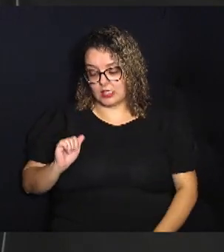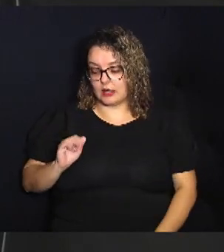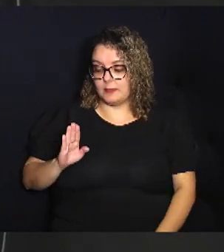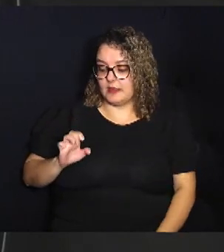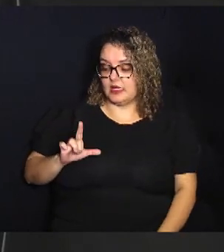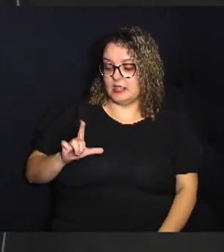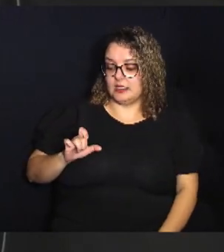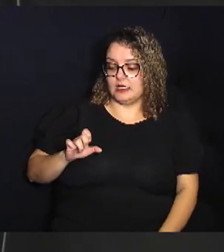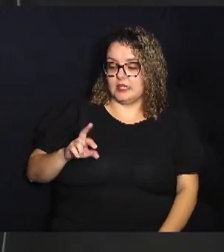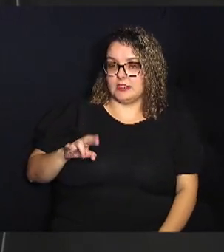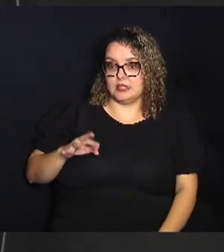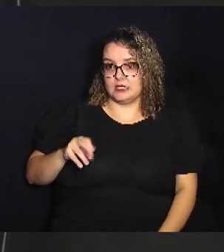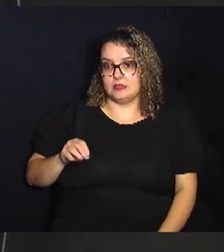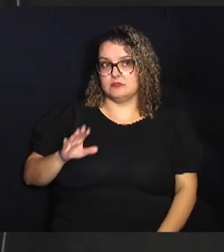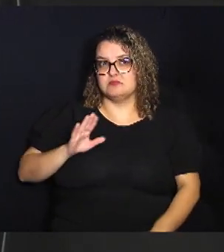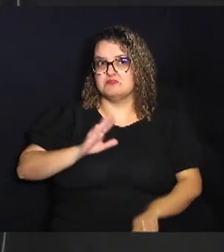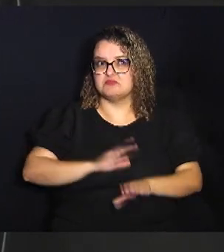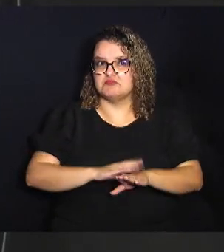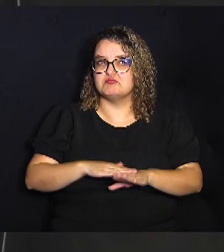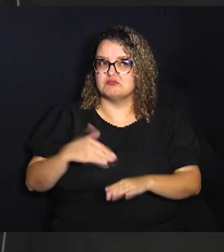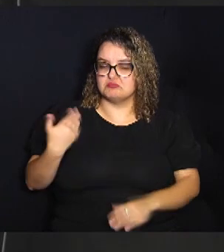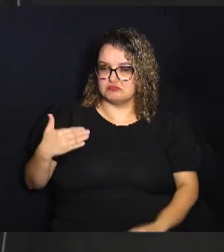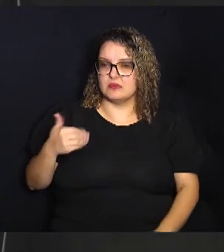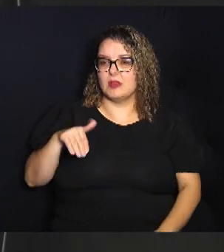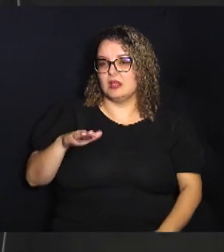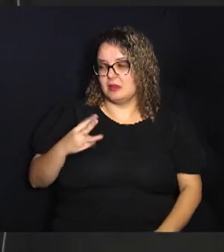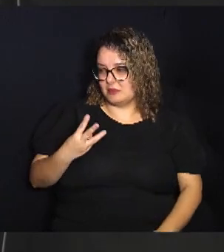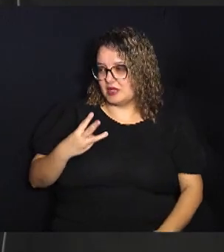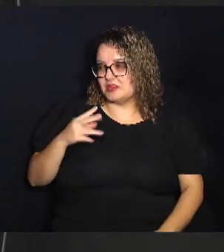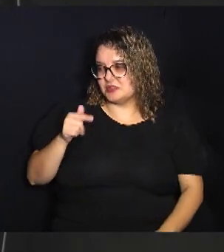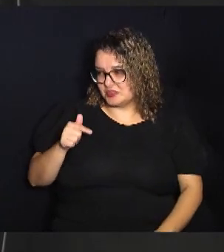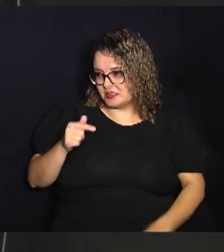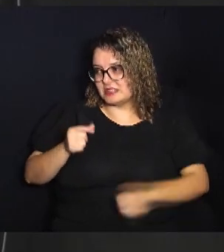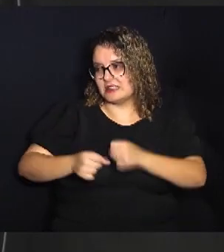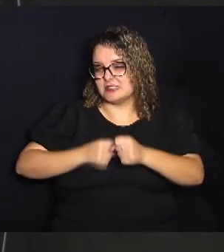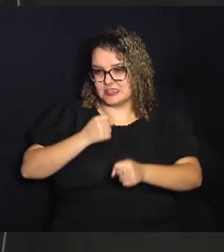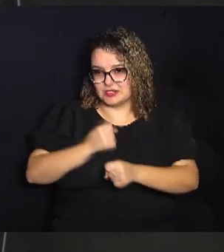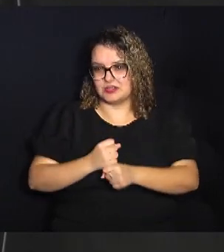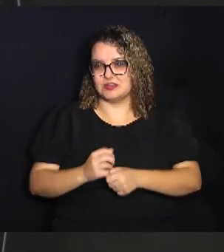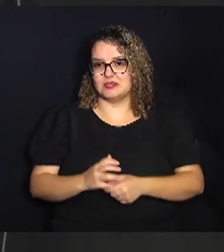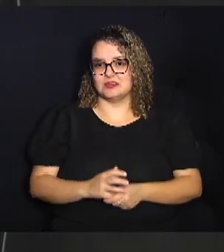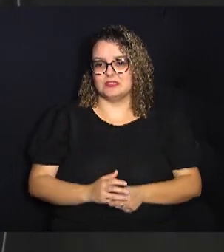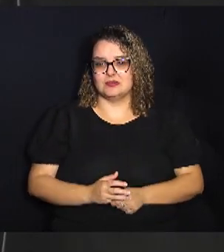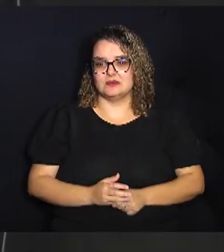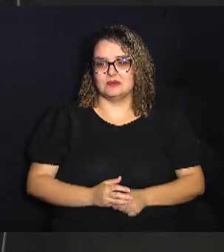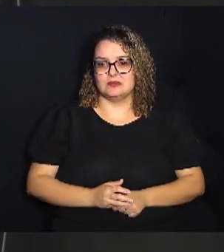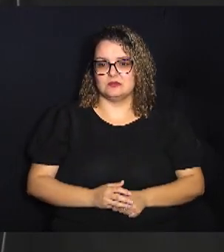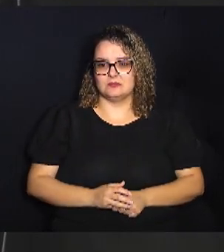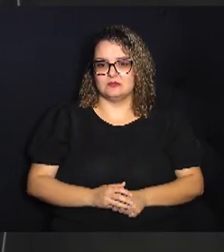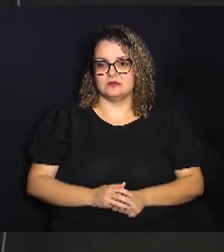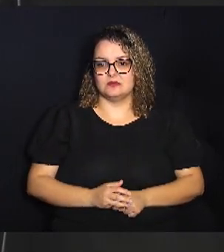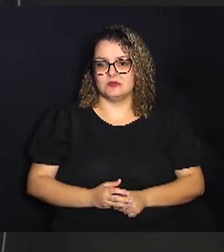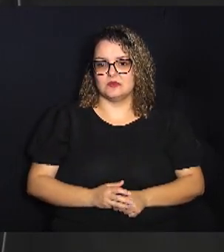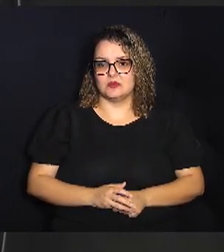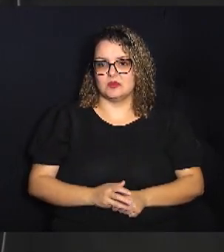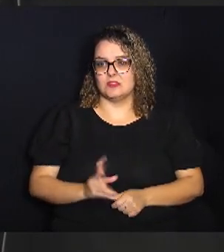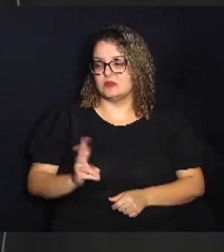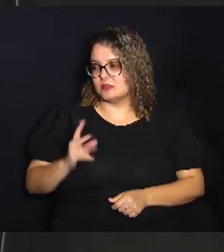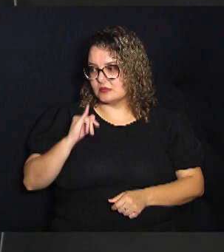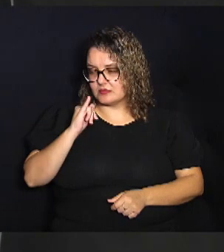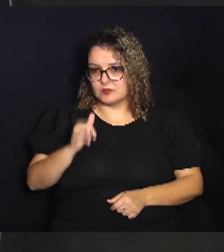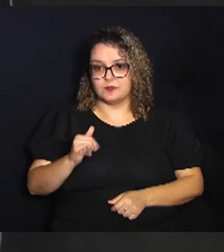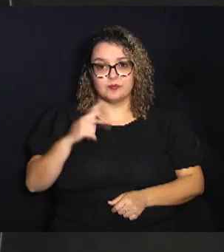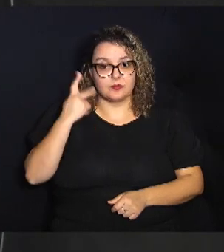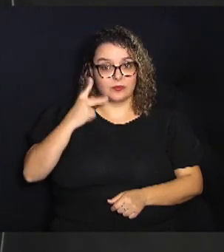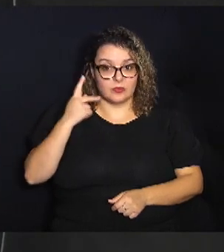E já atuo na área há mais de 37 anos e eu digo sempre que a política faz